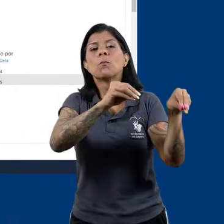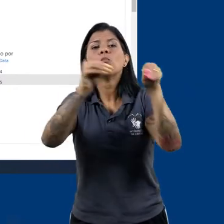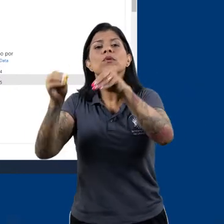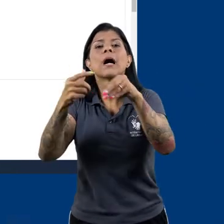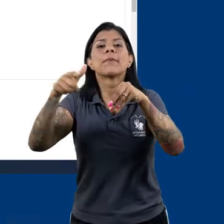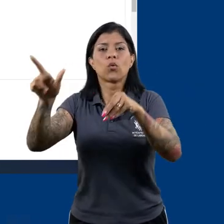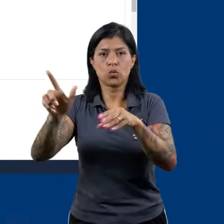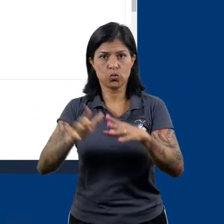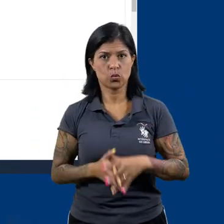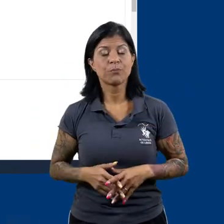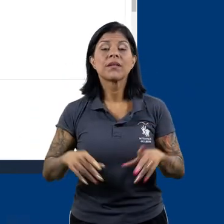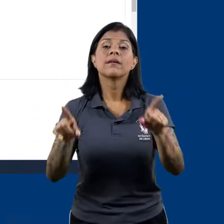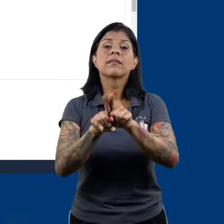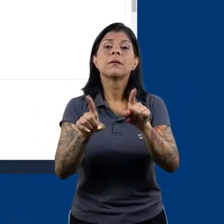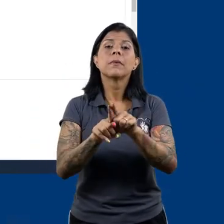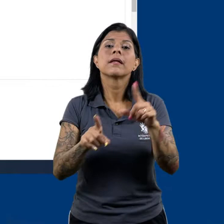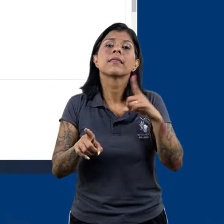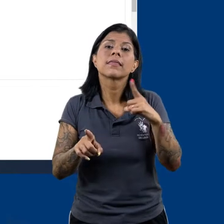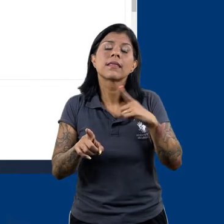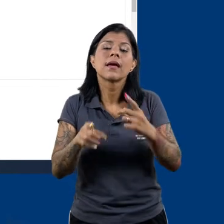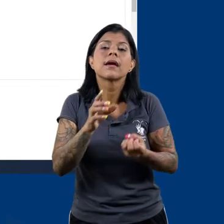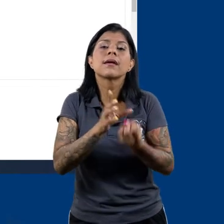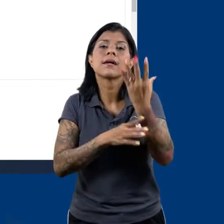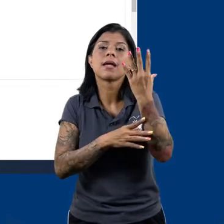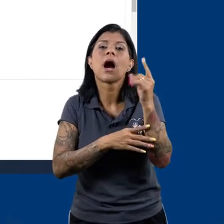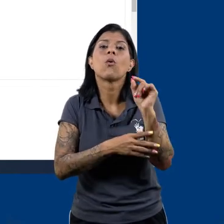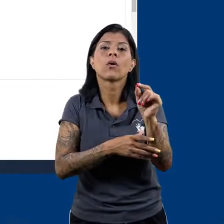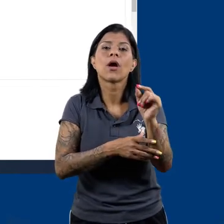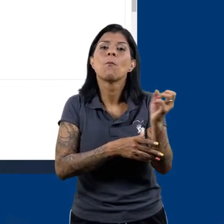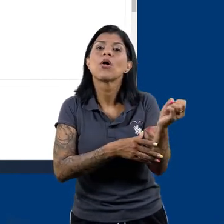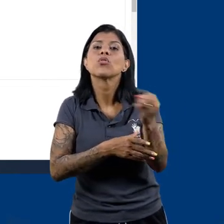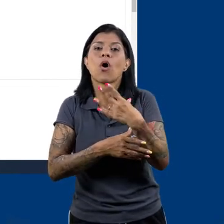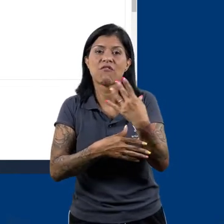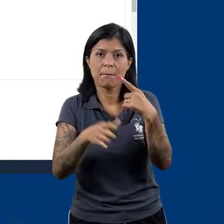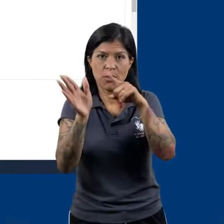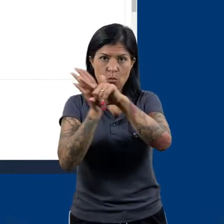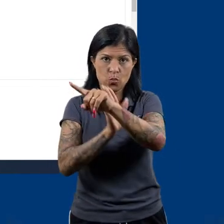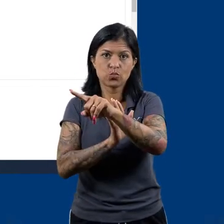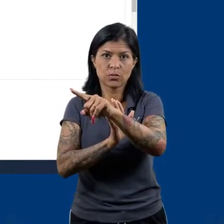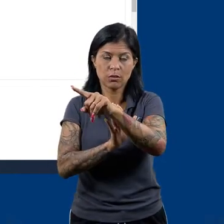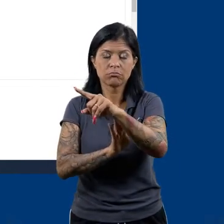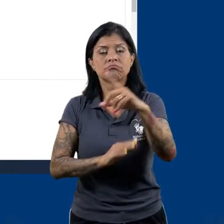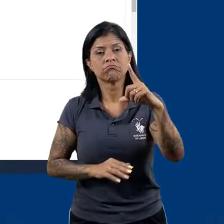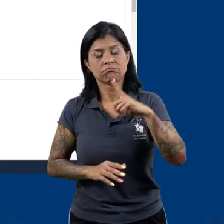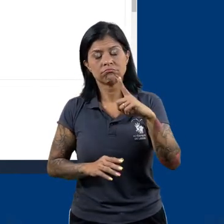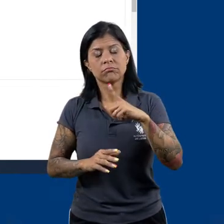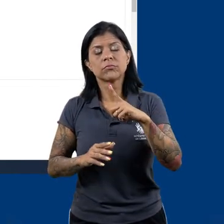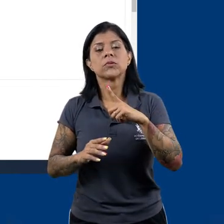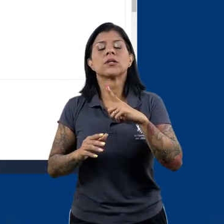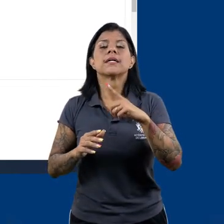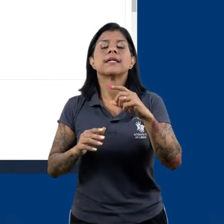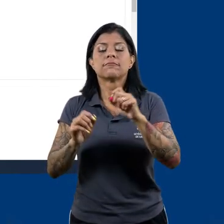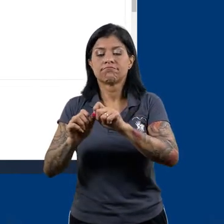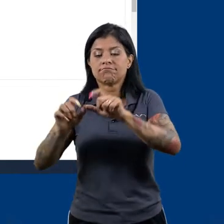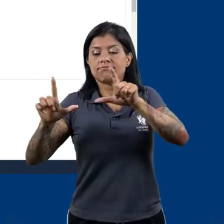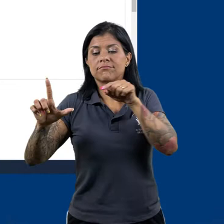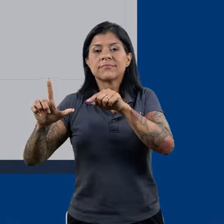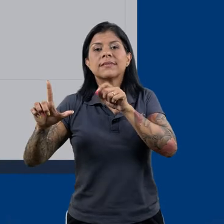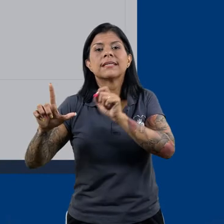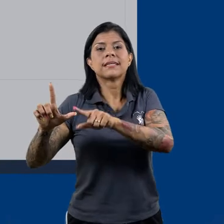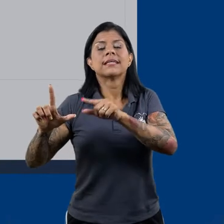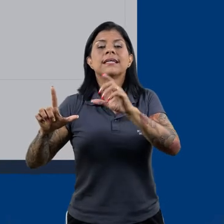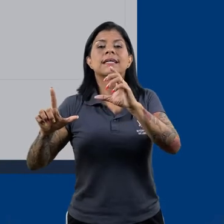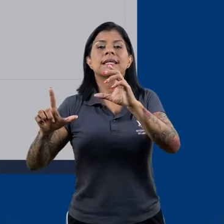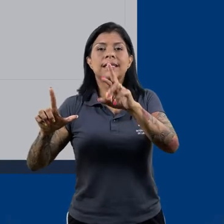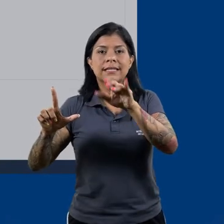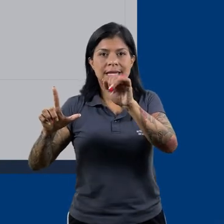A questão aqui também temos opção para criar uma nova questão clicando sobre o botão que que é